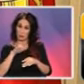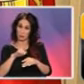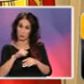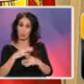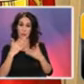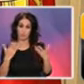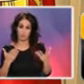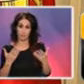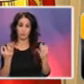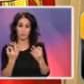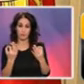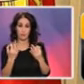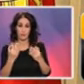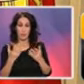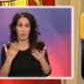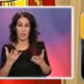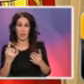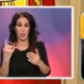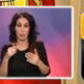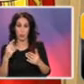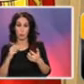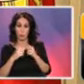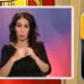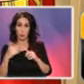é tanto mais singular